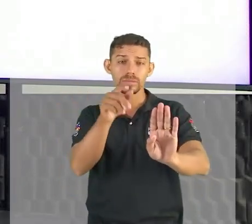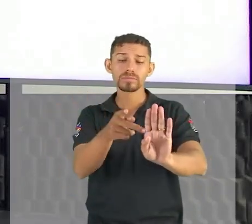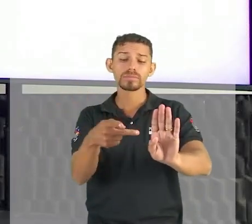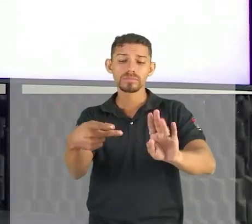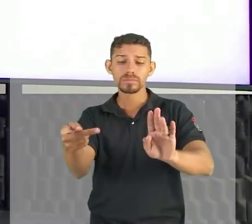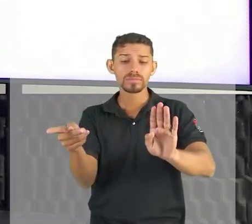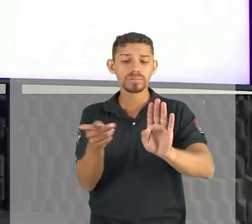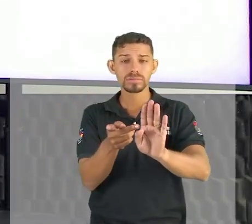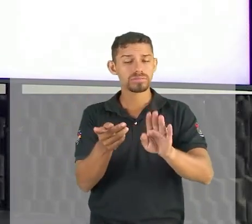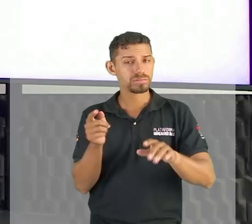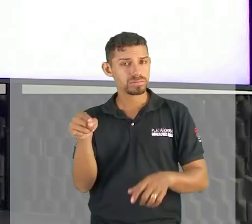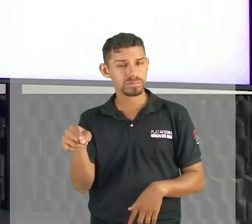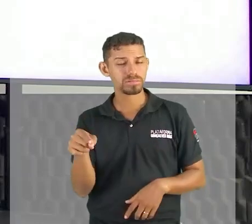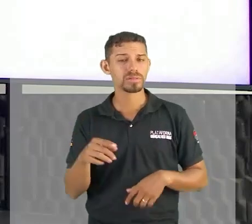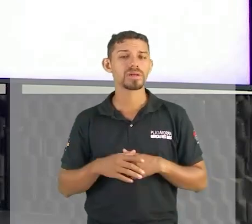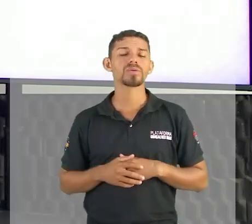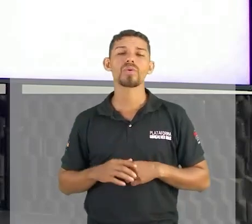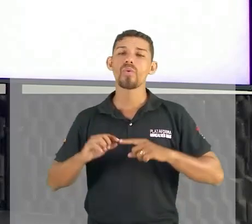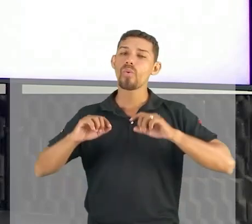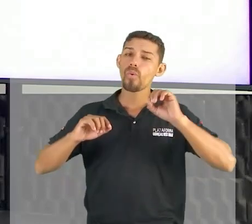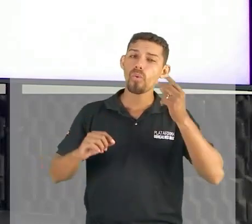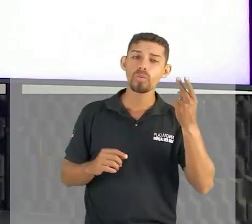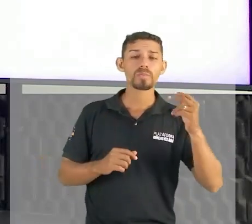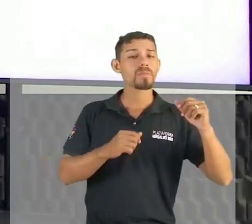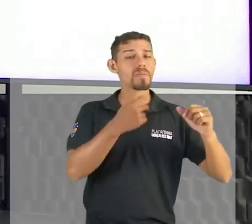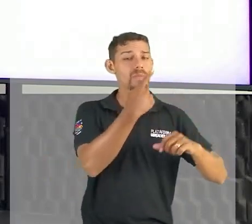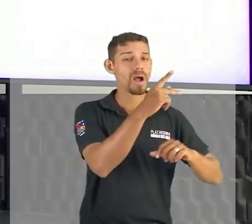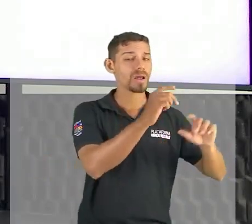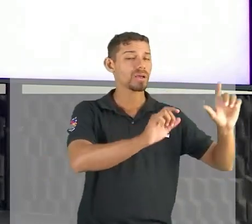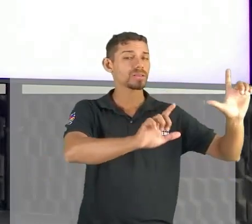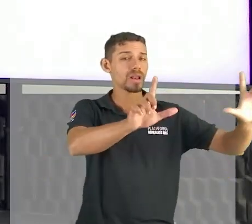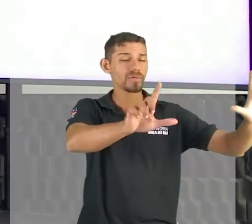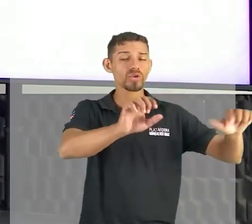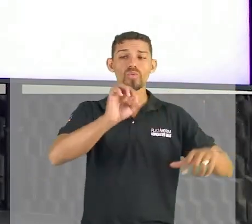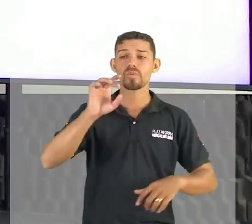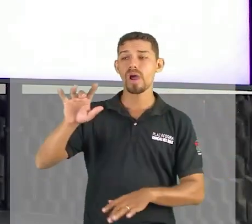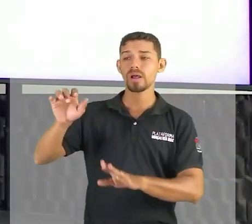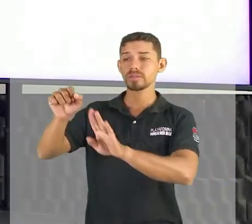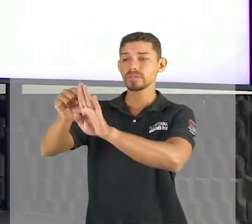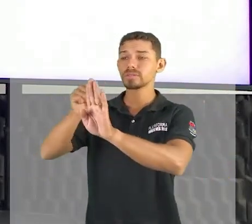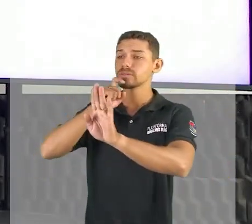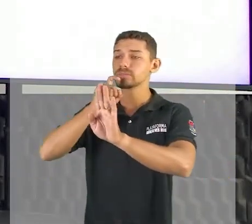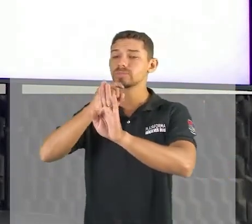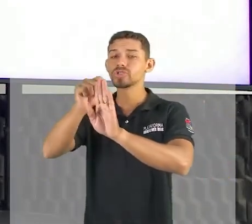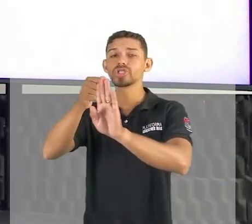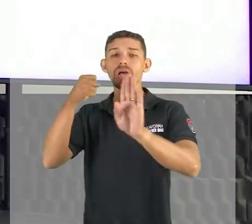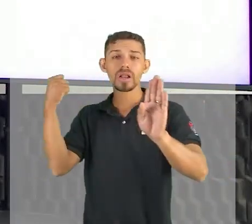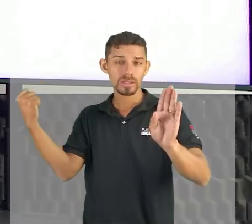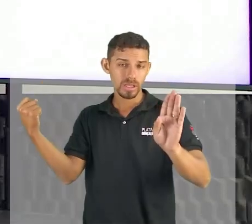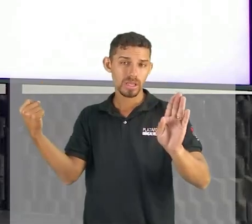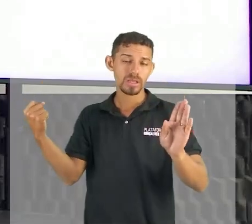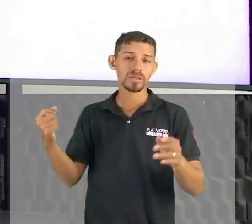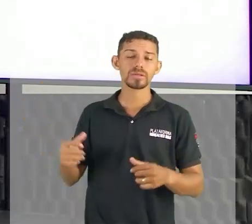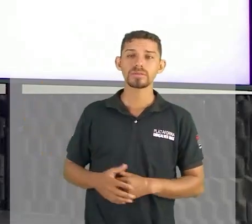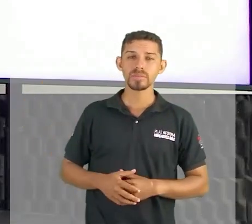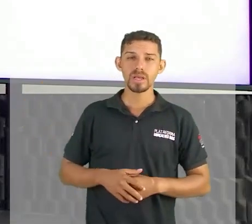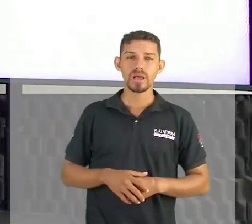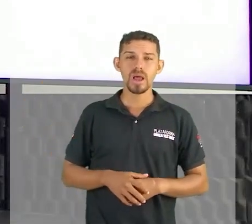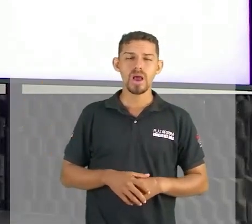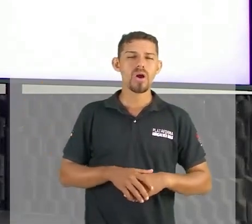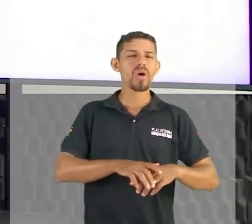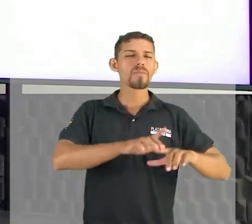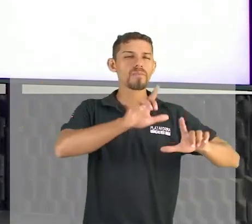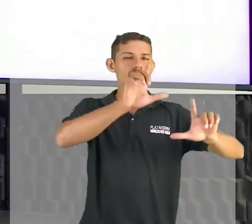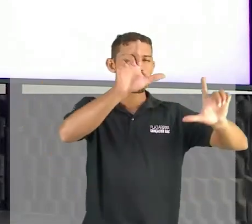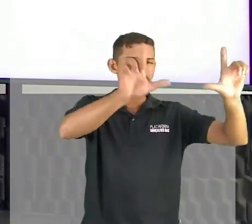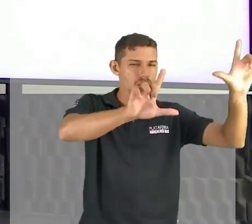para a televisão ou só para a geladeira se eu ligo micro-ondas uma televisão uma geladeira